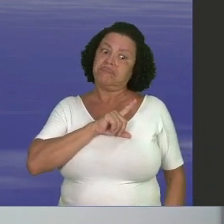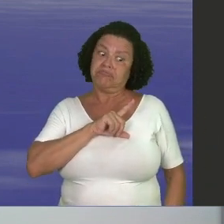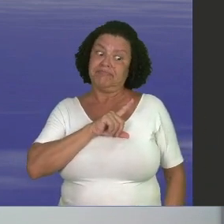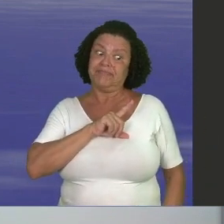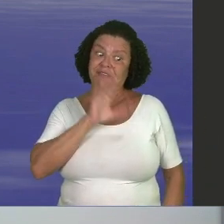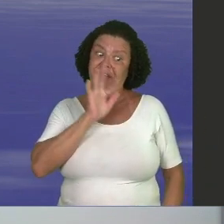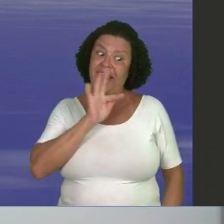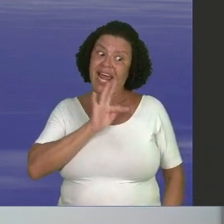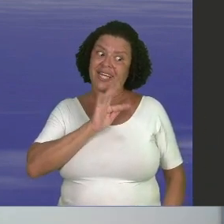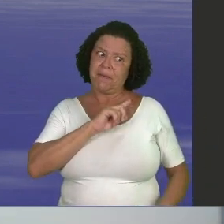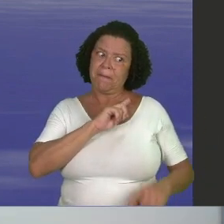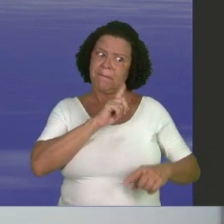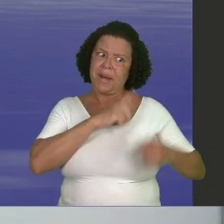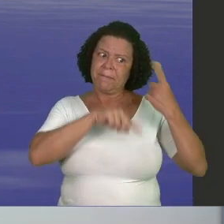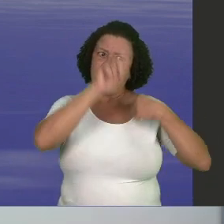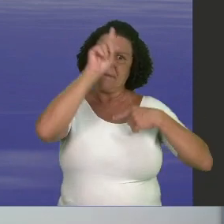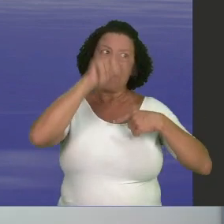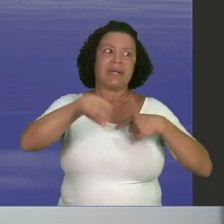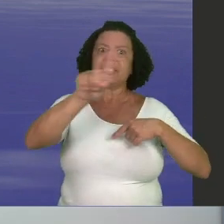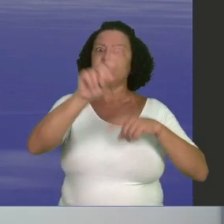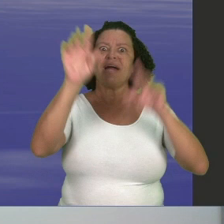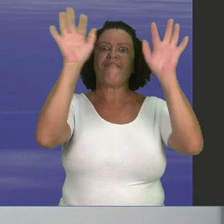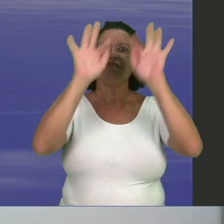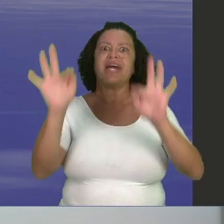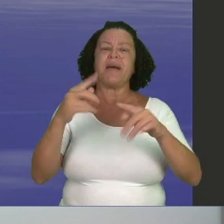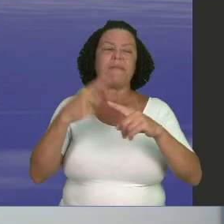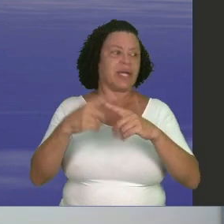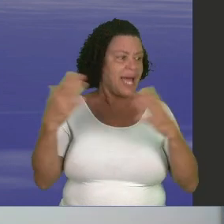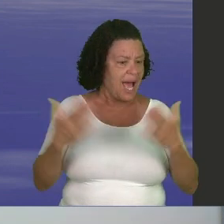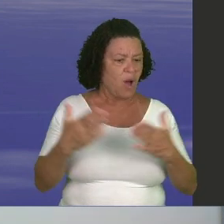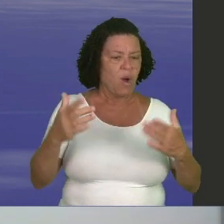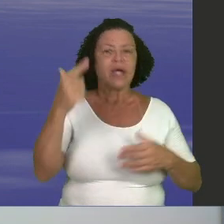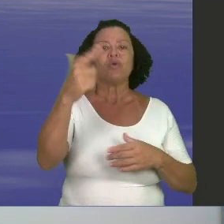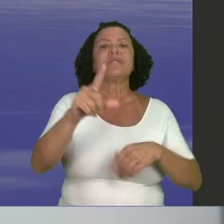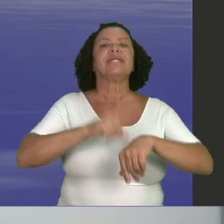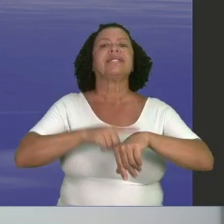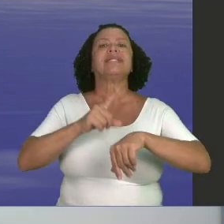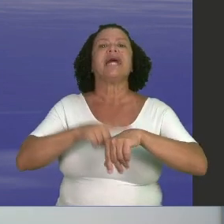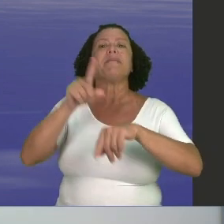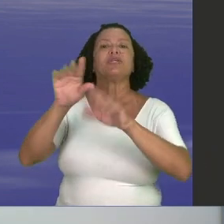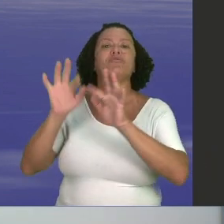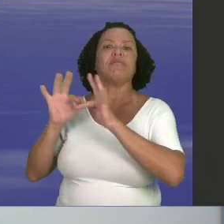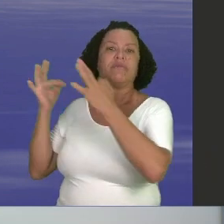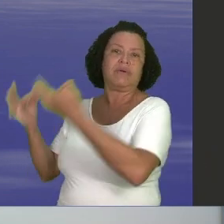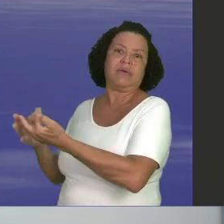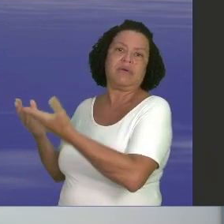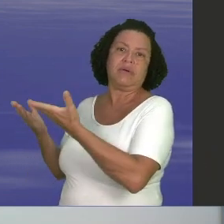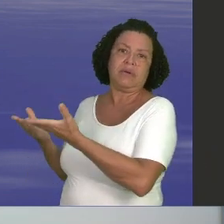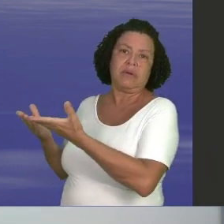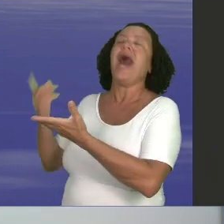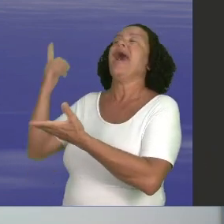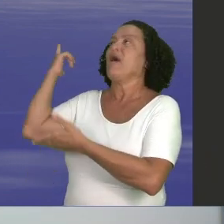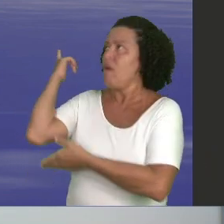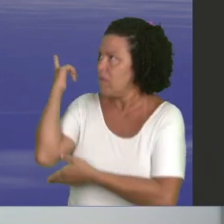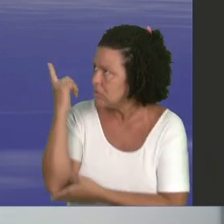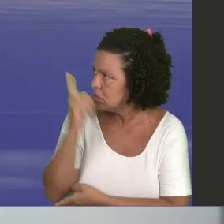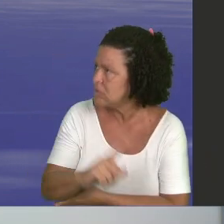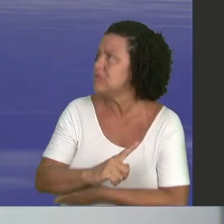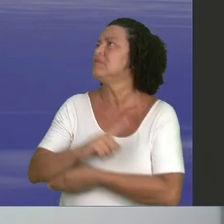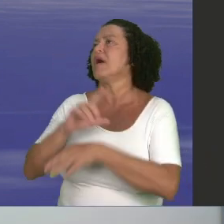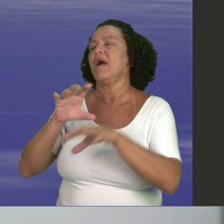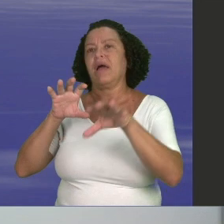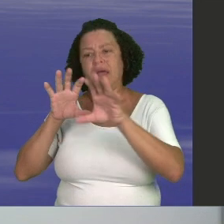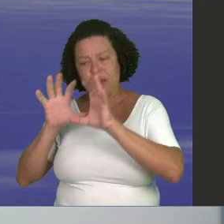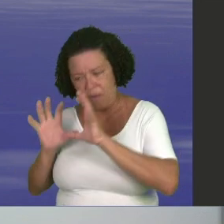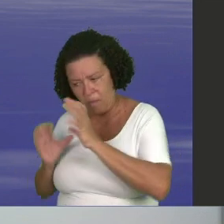foi promovido, mas você não está feliz porque agora não tem o tempo para sua família. Aí consegue mesmo assim formar sua